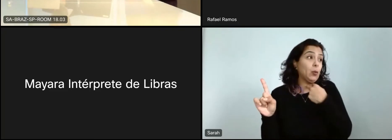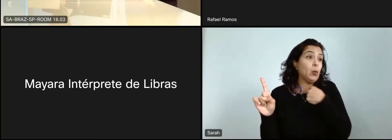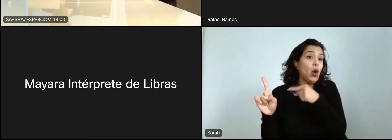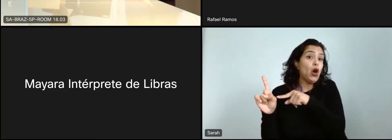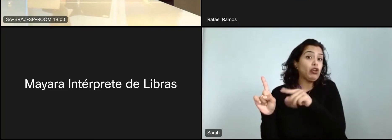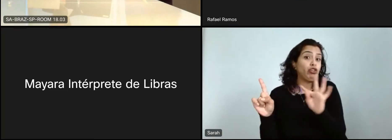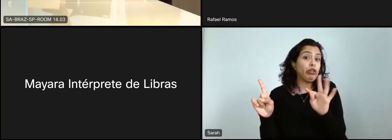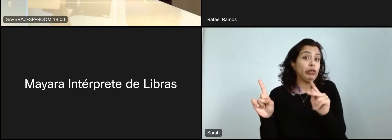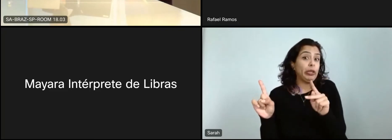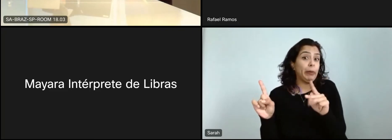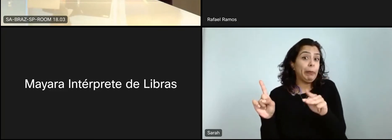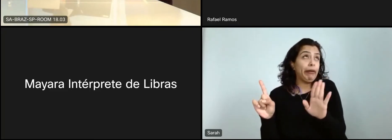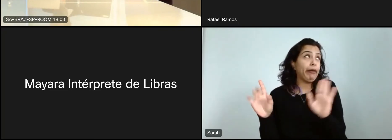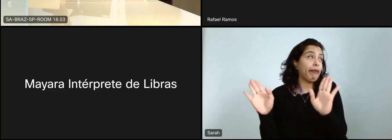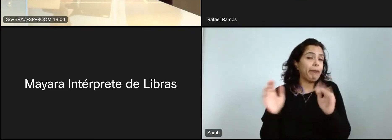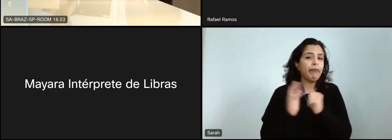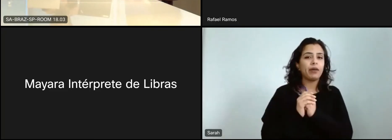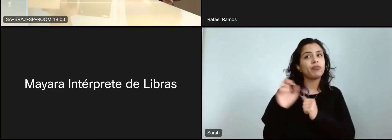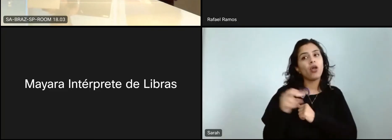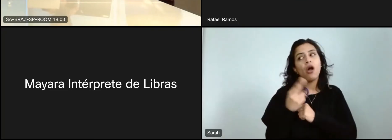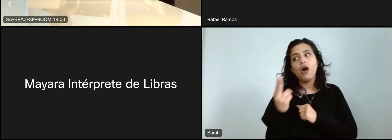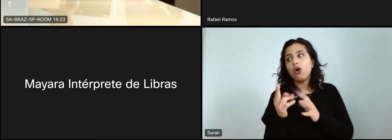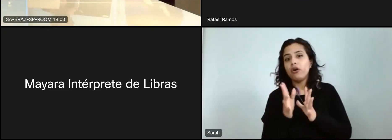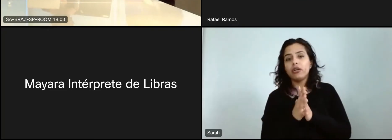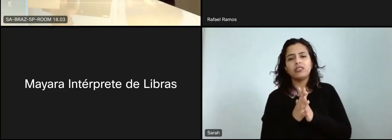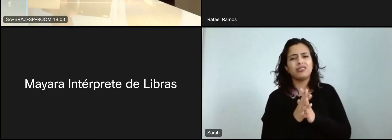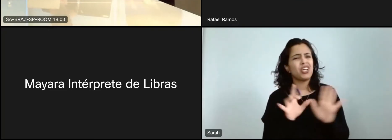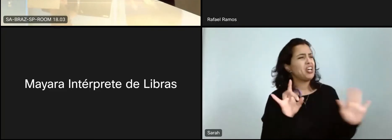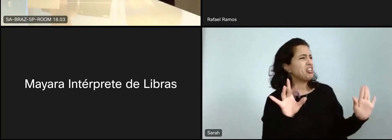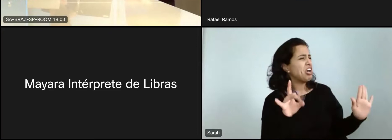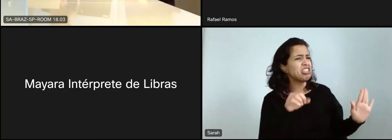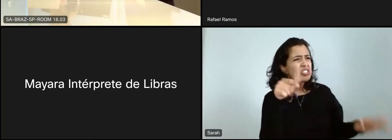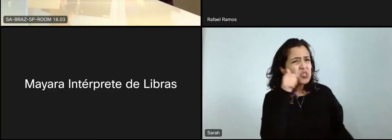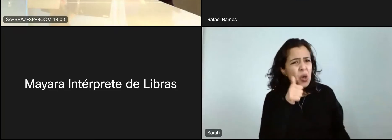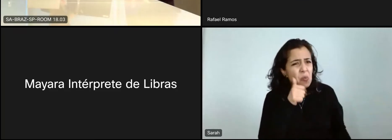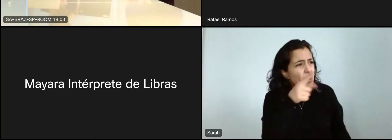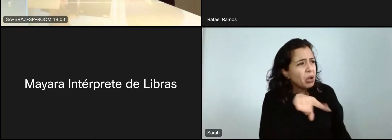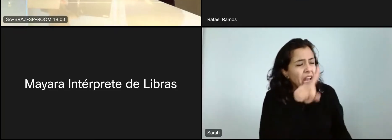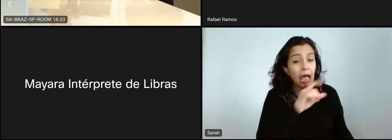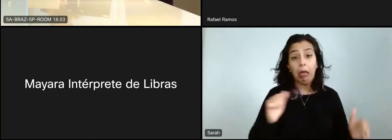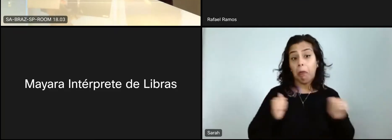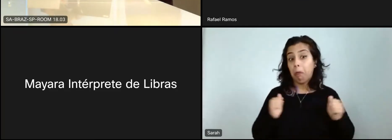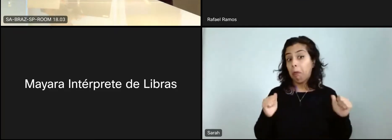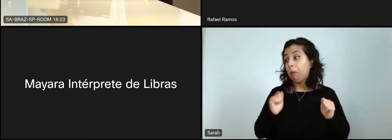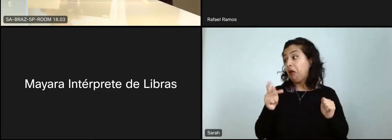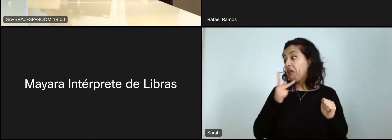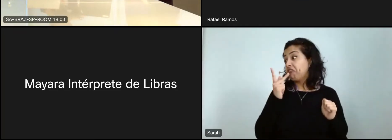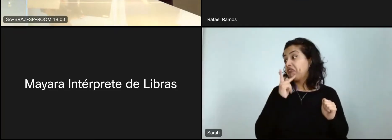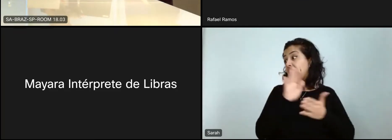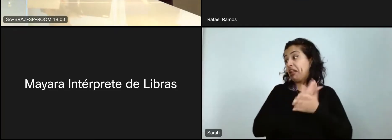pode, só, não vou brincar, nossa, só tem mulher nessa reunião, meu Deus, não posso falar nada, senão eu vou apanhar.